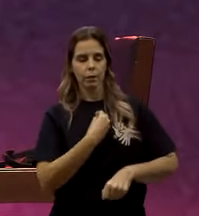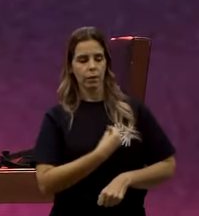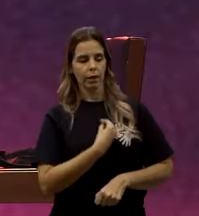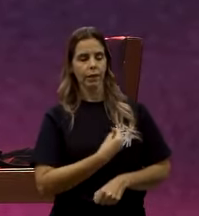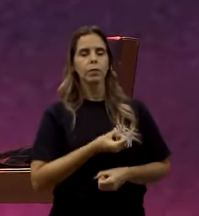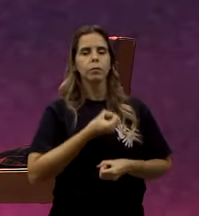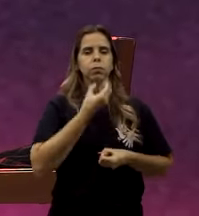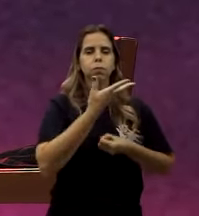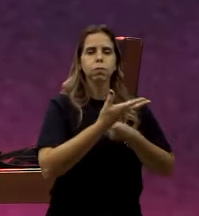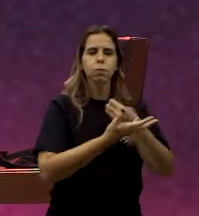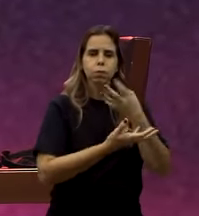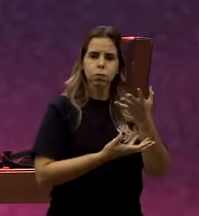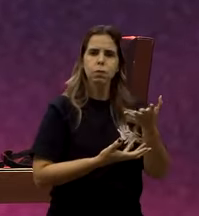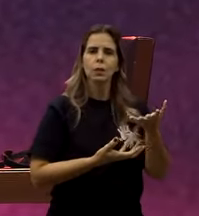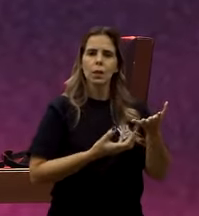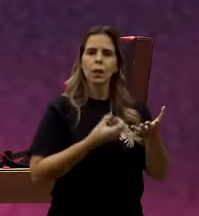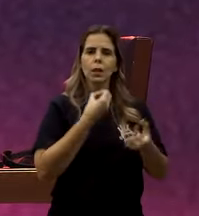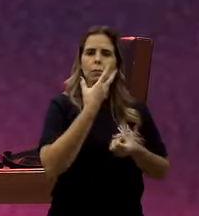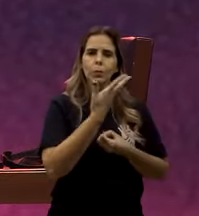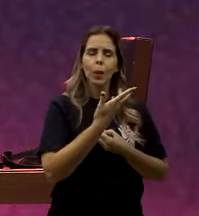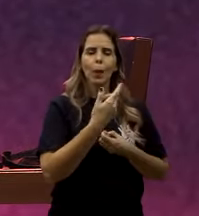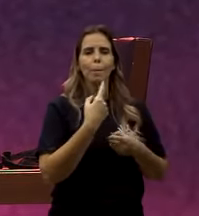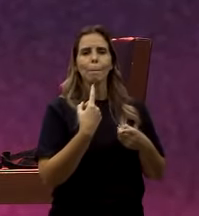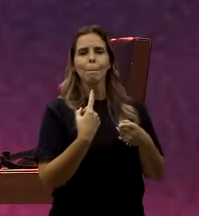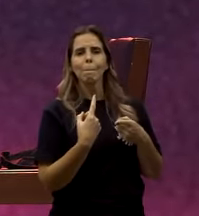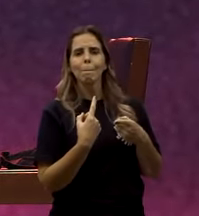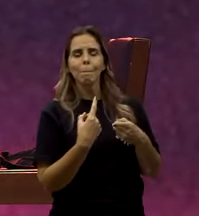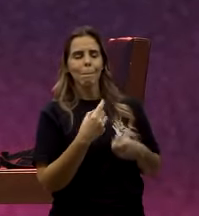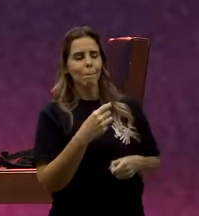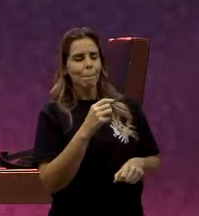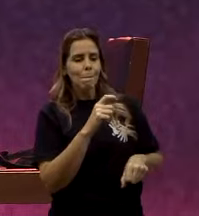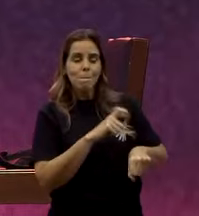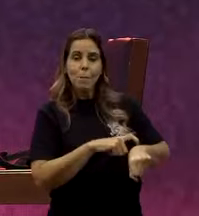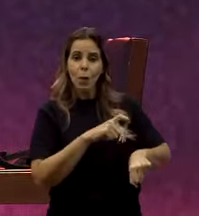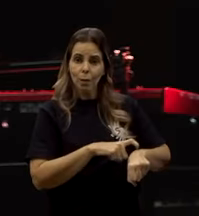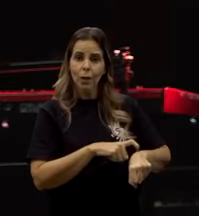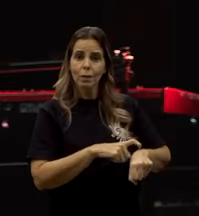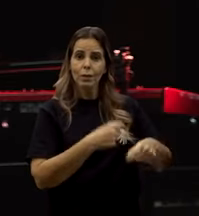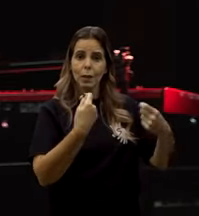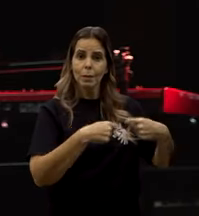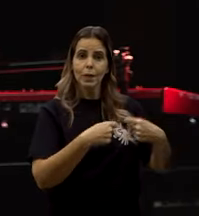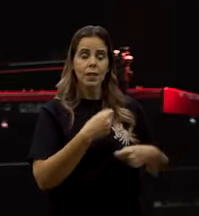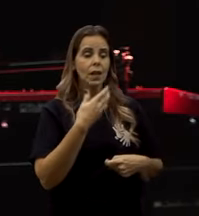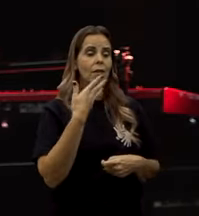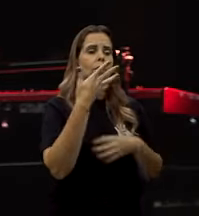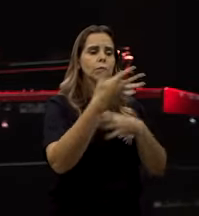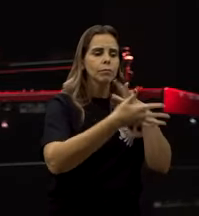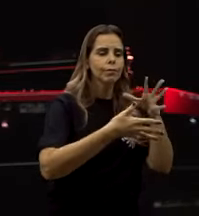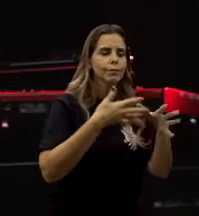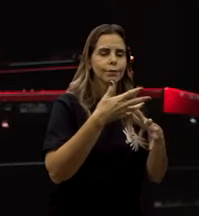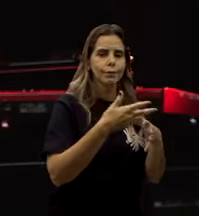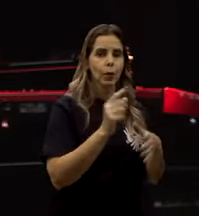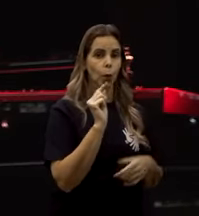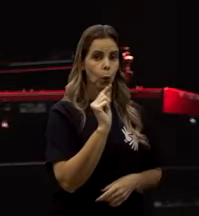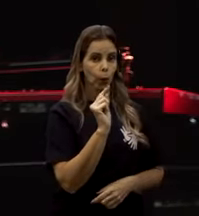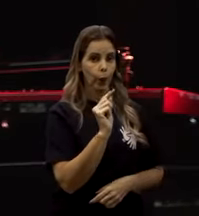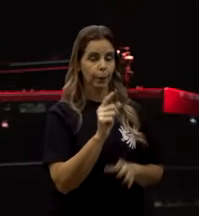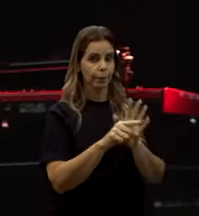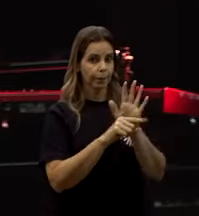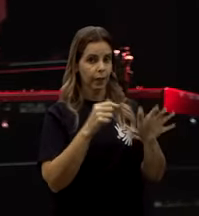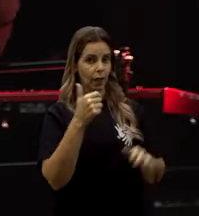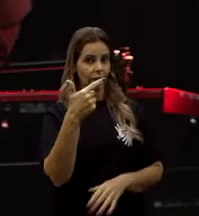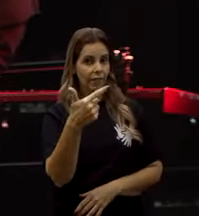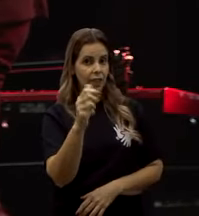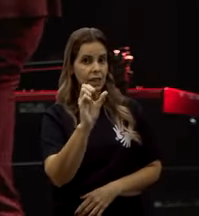ele vai extravazar porque ele não aguenta mais ele tá um momento que ele precisa falar alguma coisa no capítulo TR Olha o que Jó fala no Versículo 25